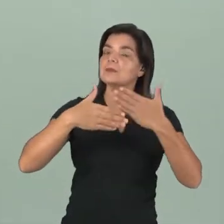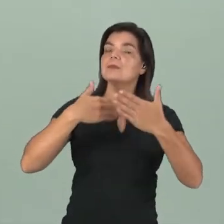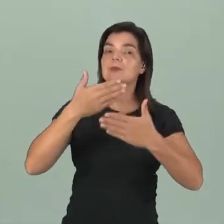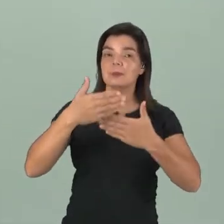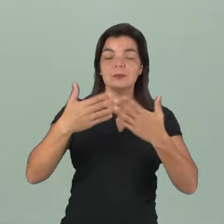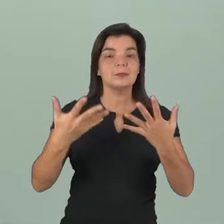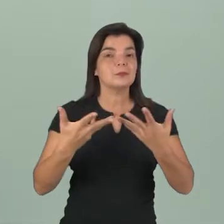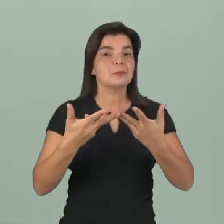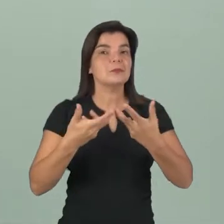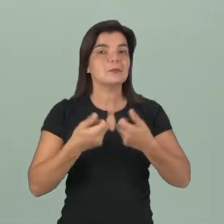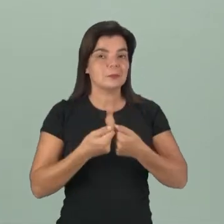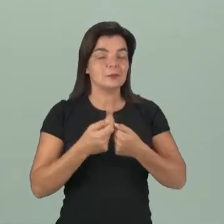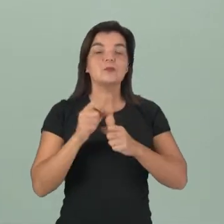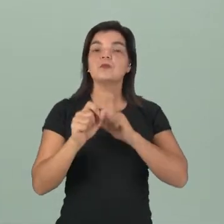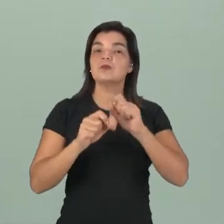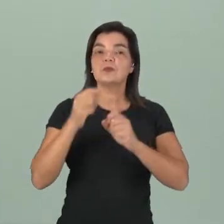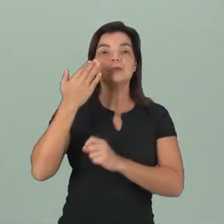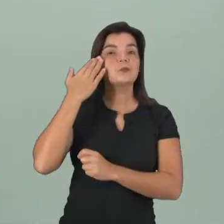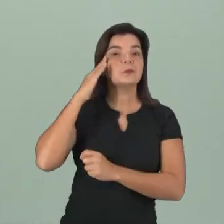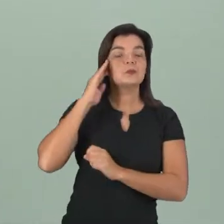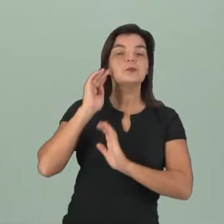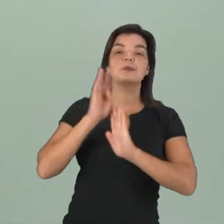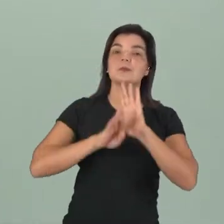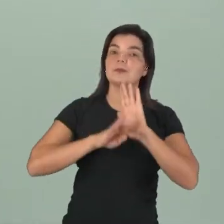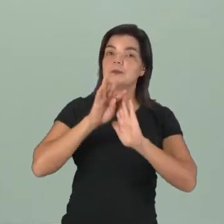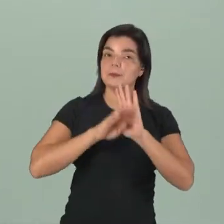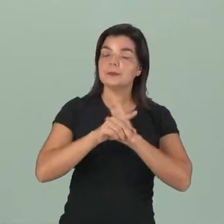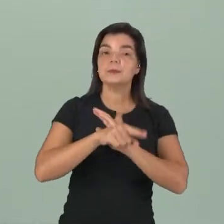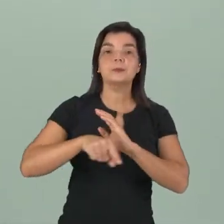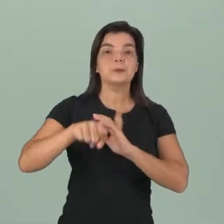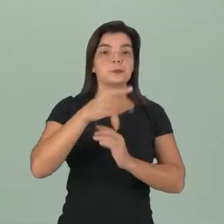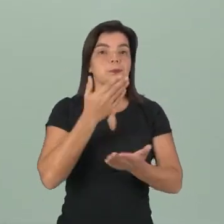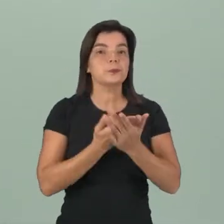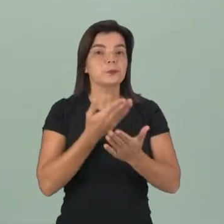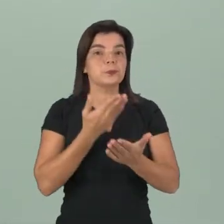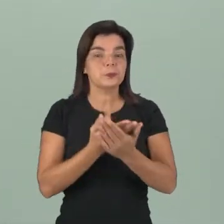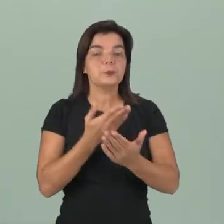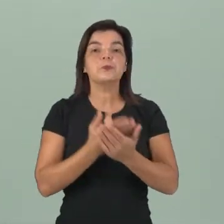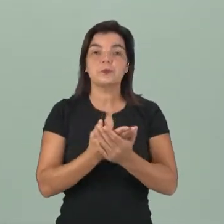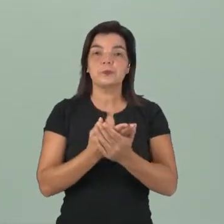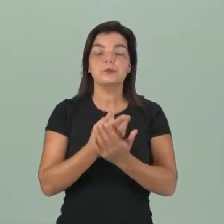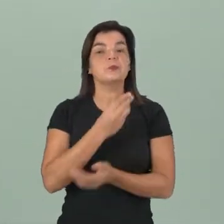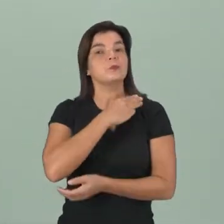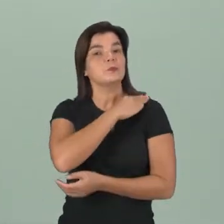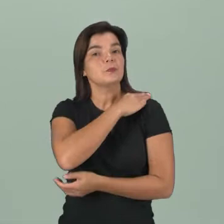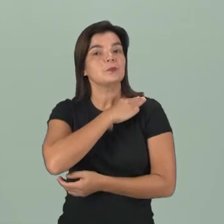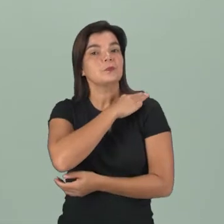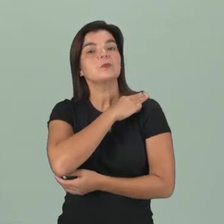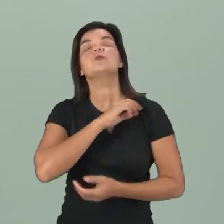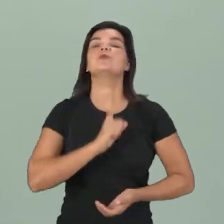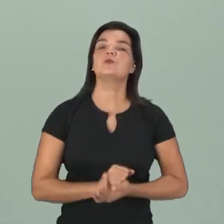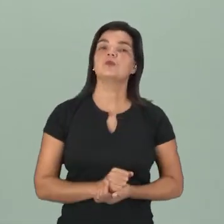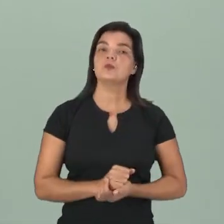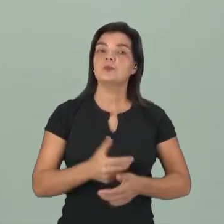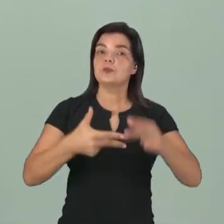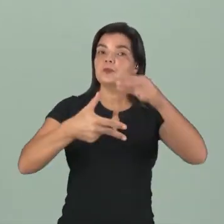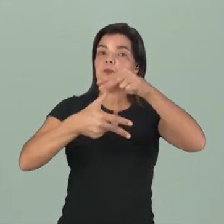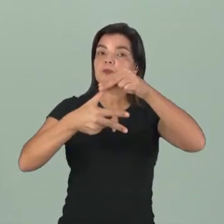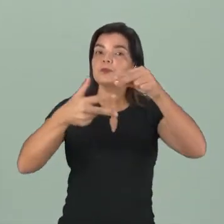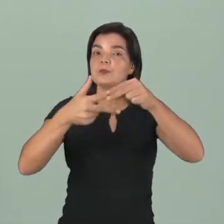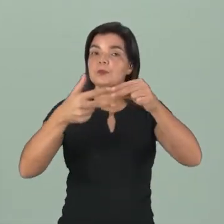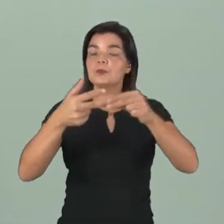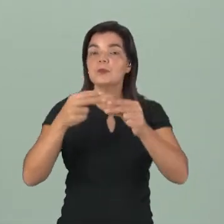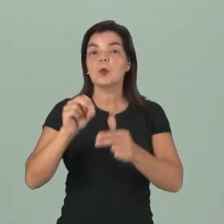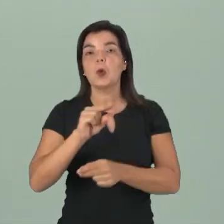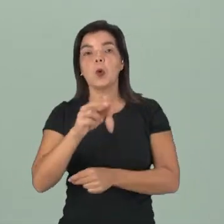dessa competência de compreender textos, né? Você vai estudar aí quando chegar no ensino médio, você vai prestar exame do Enem